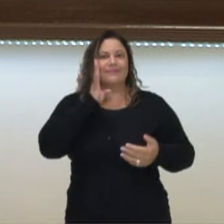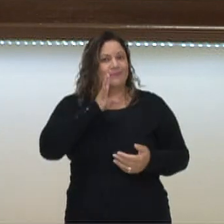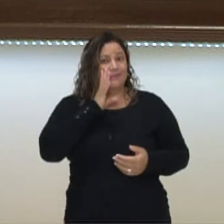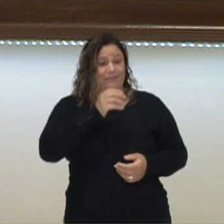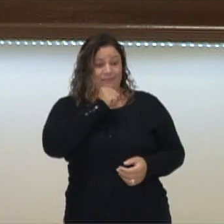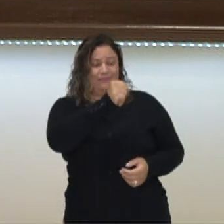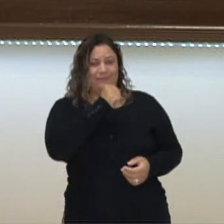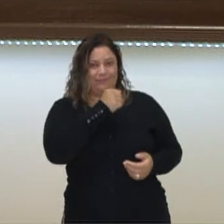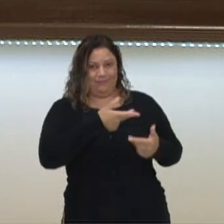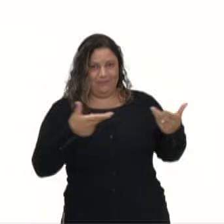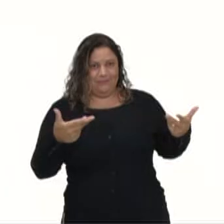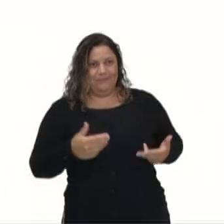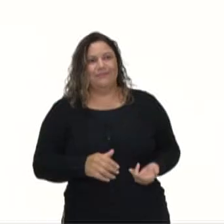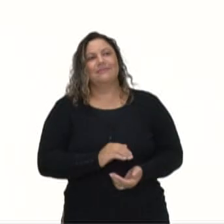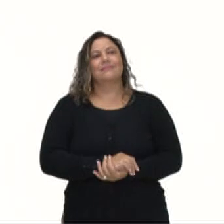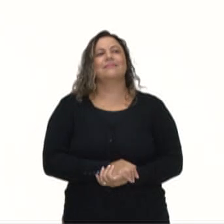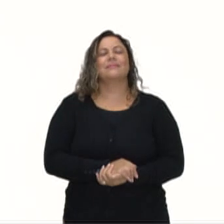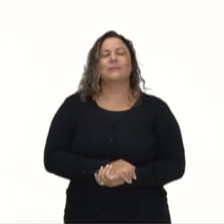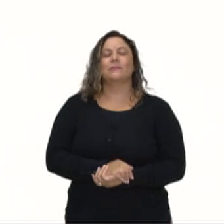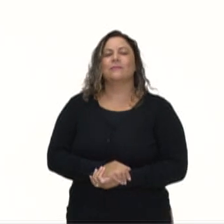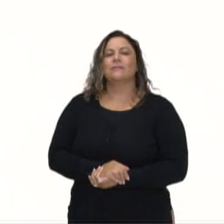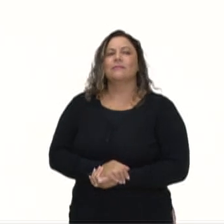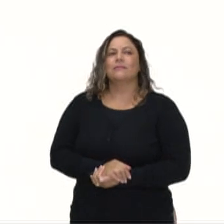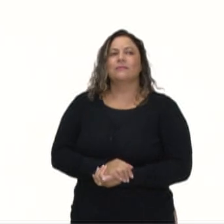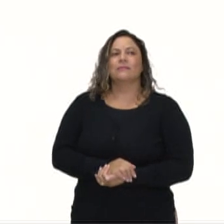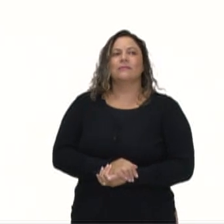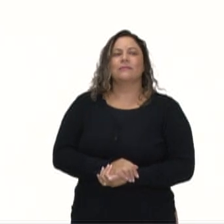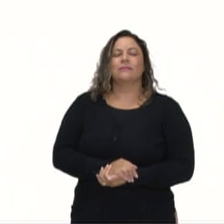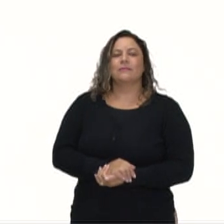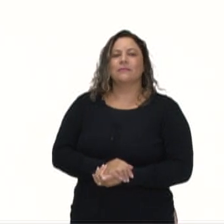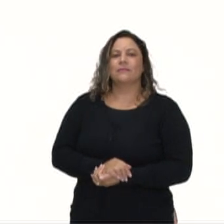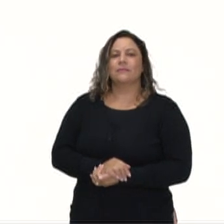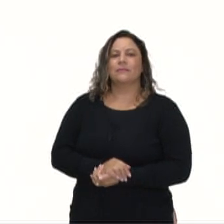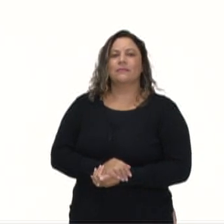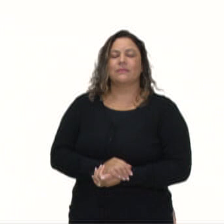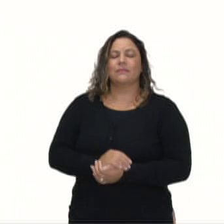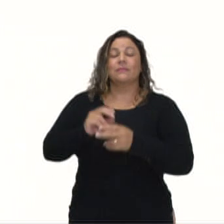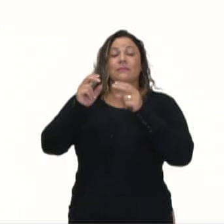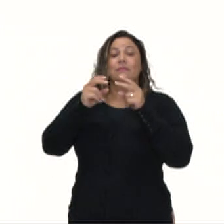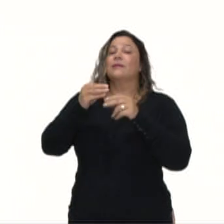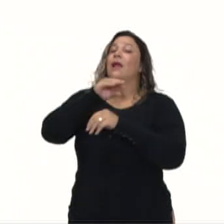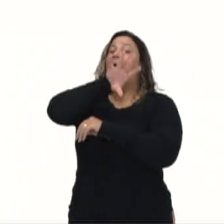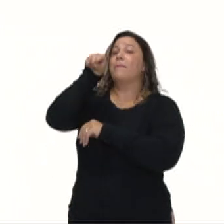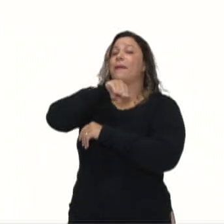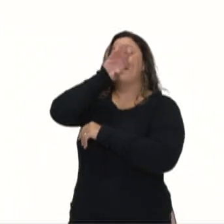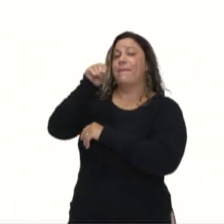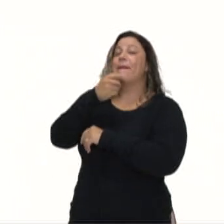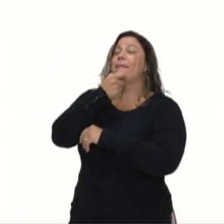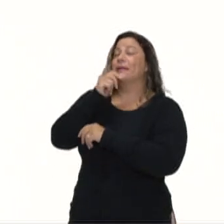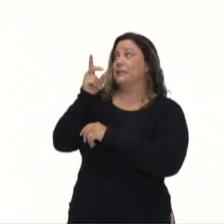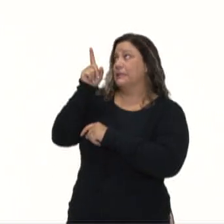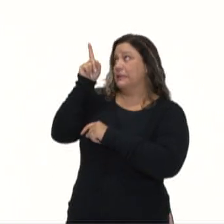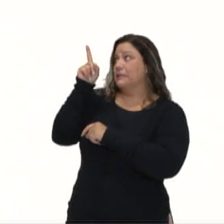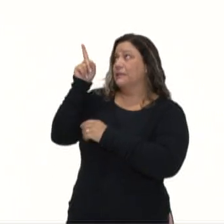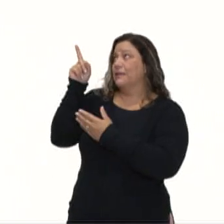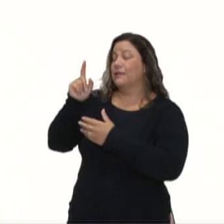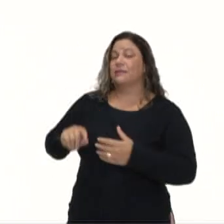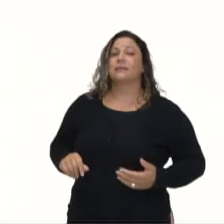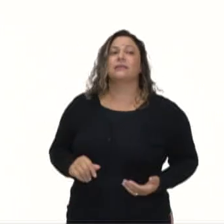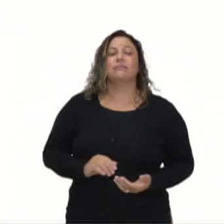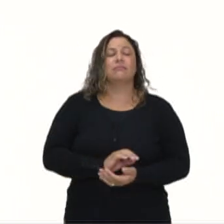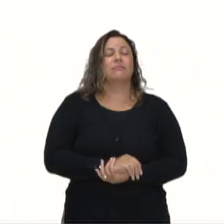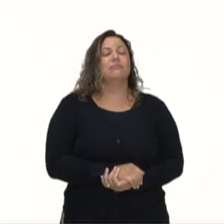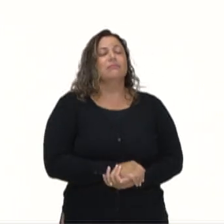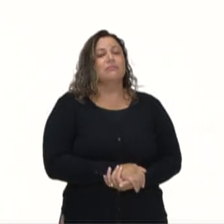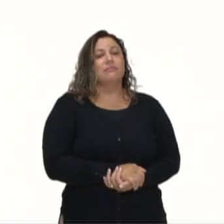dele, né? Number 3. During the interview, Stan Lee talks about success in work and life and